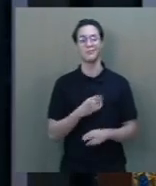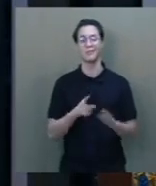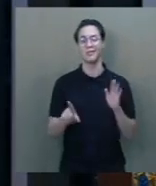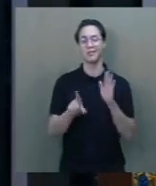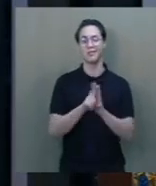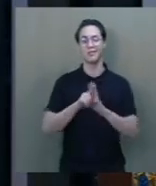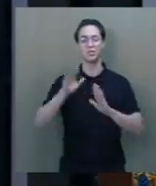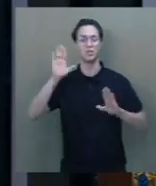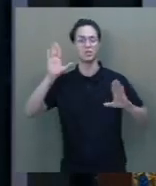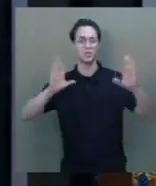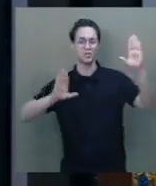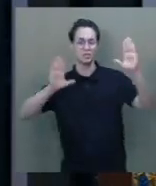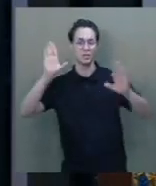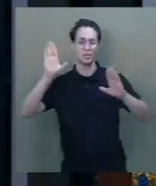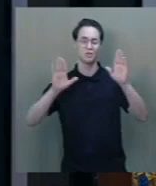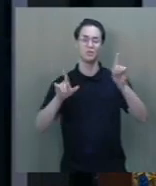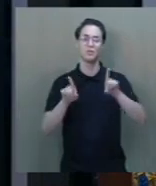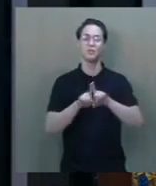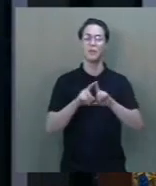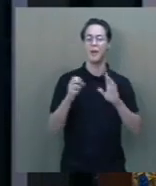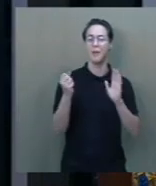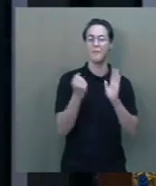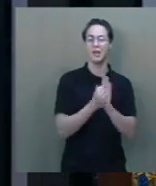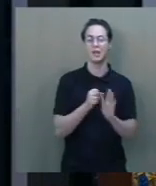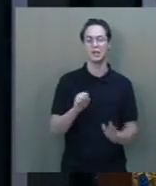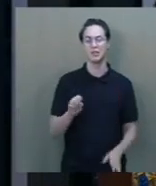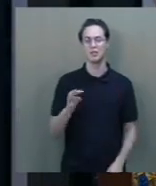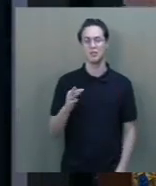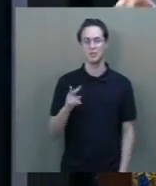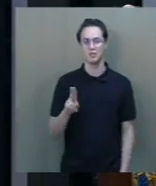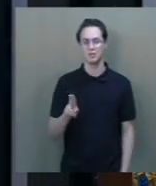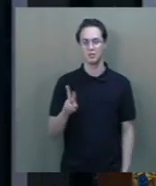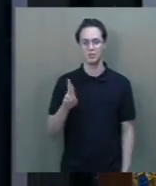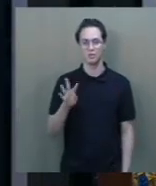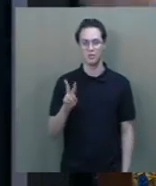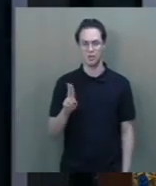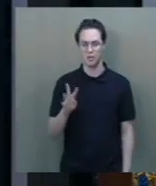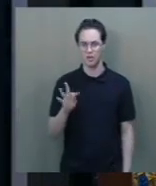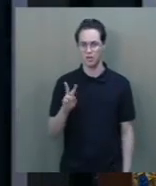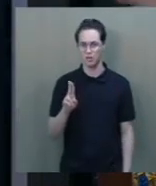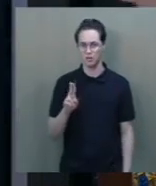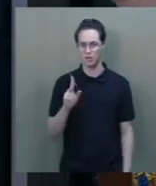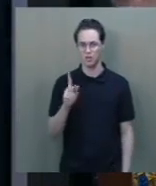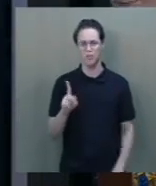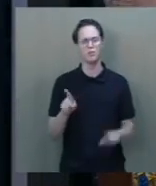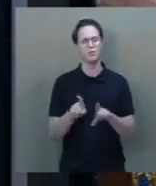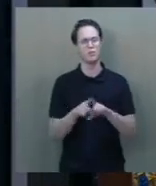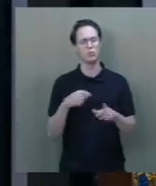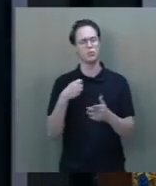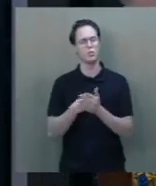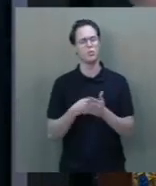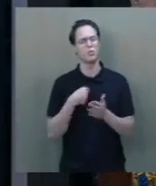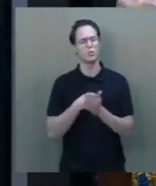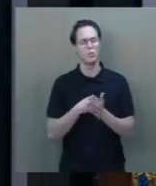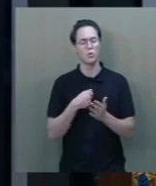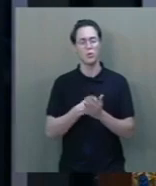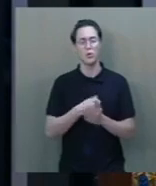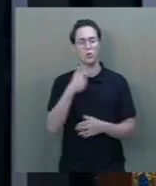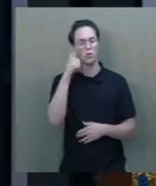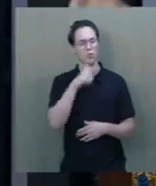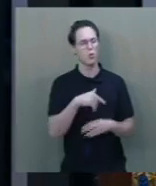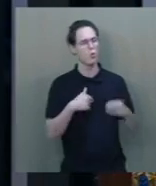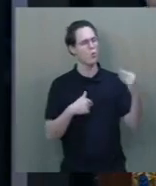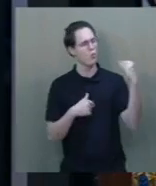do marco regulatório das startups, do marco regulatório das ferrovias e com muita luta consegui convencer os meus